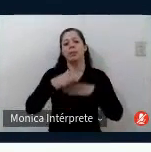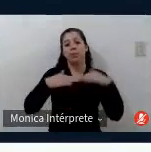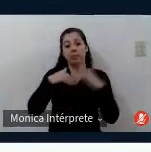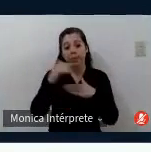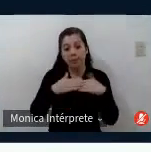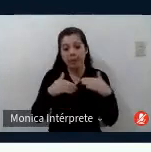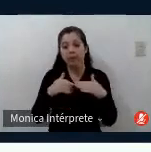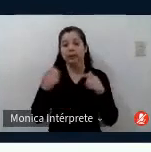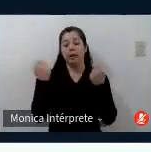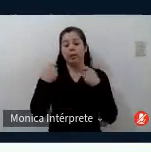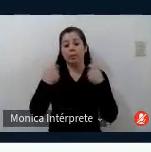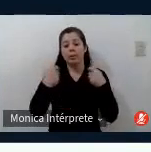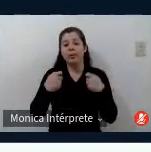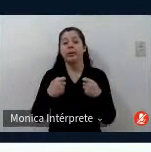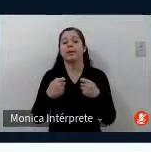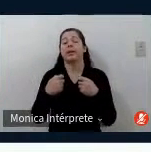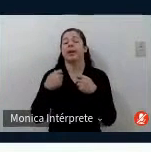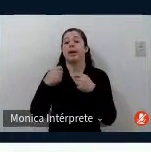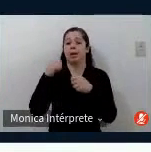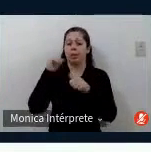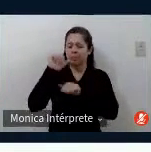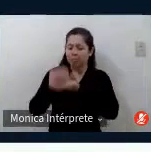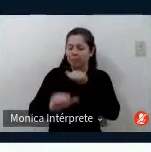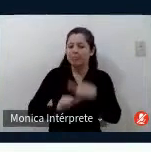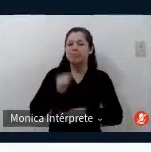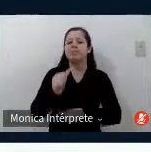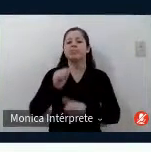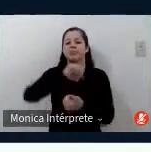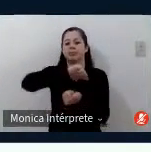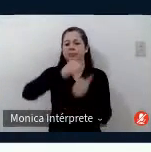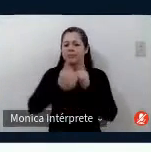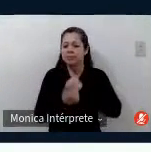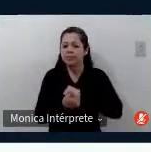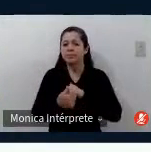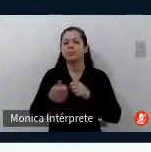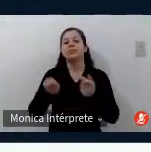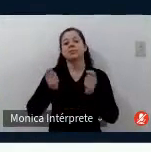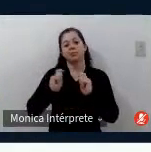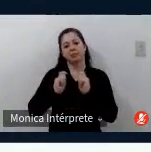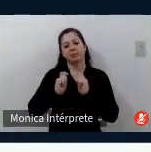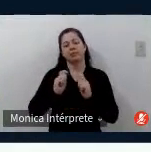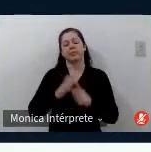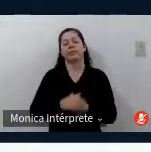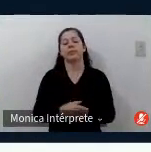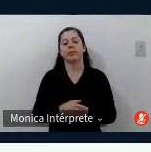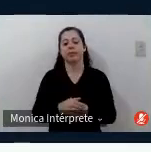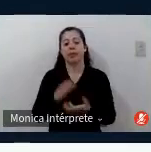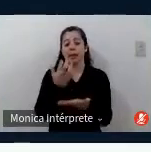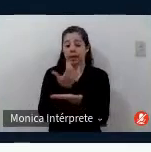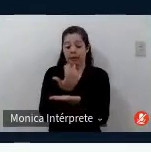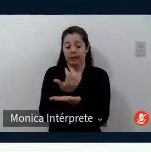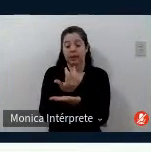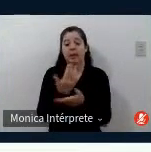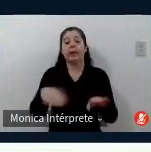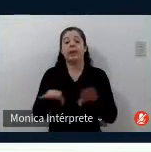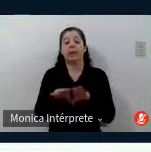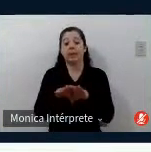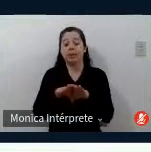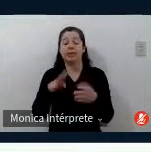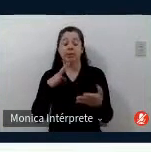transformação, né, e por isso também ela é reconhecida como um movimento social. Então, por meio dela,